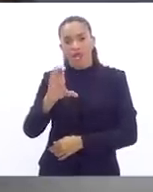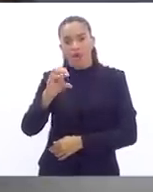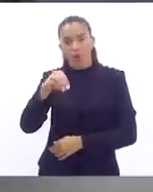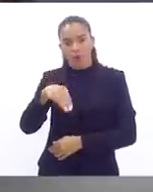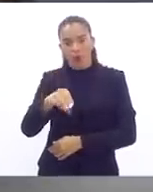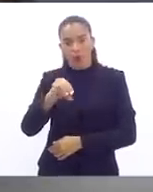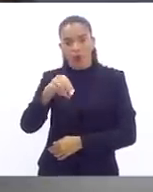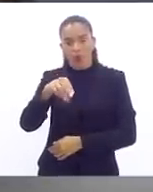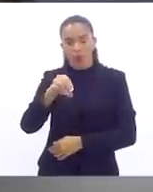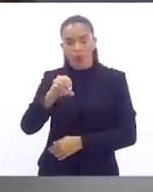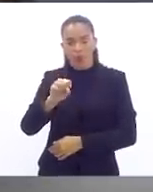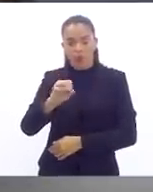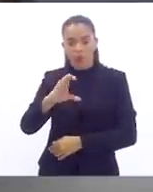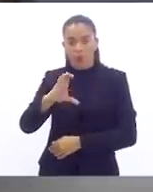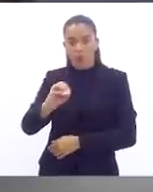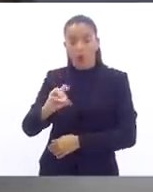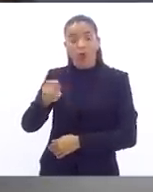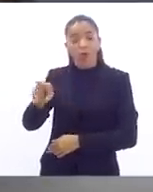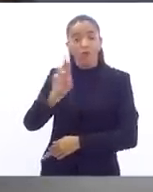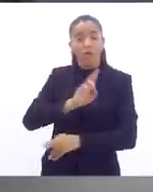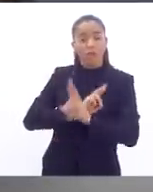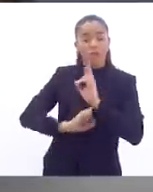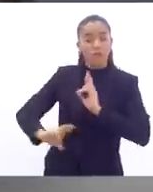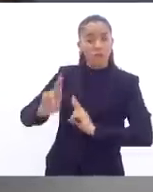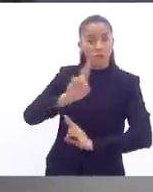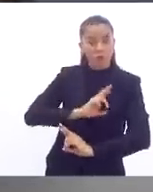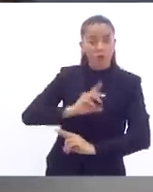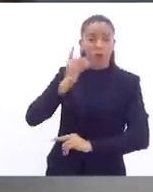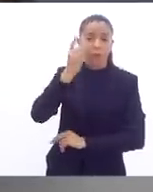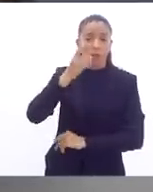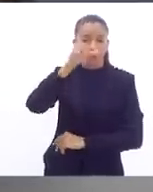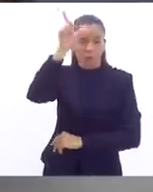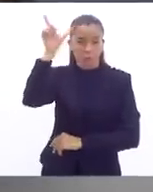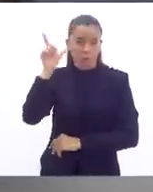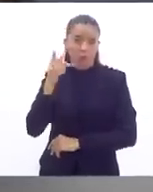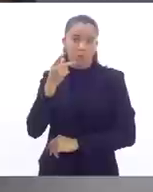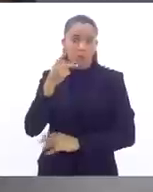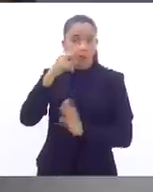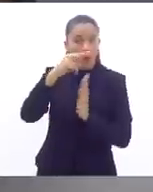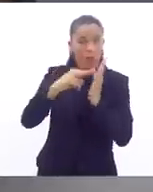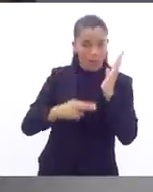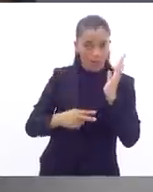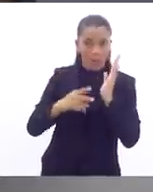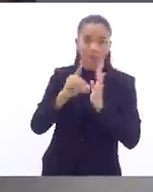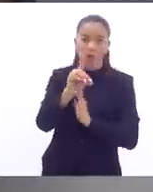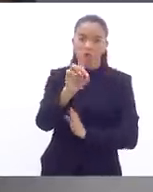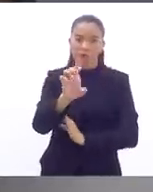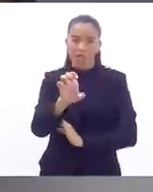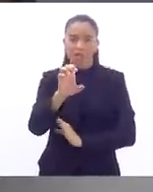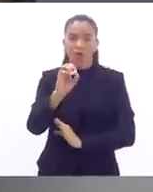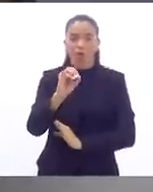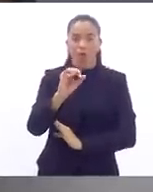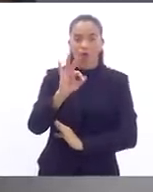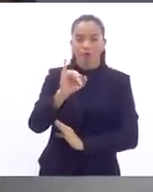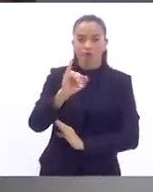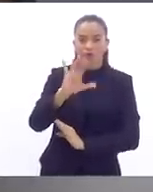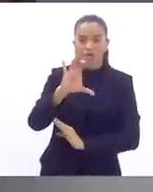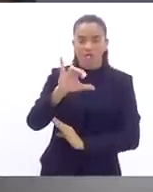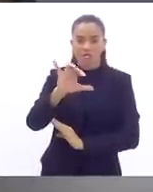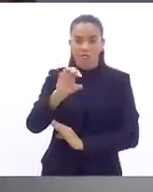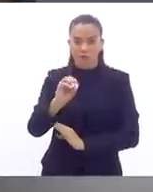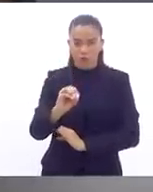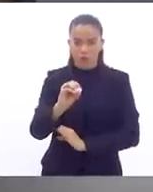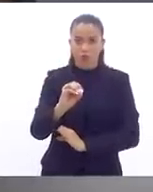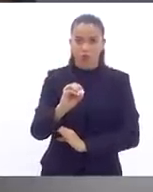né E essa aqui foi a resposta que o deputado Luís Paulo leu que eu deu Ofício vamos ajustar isso então